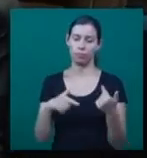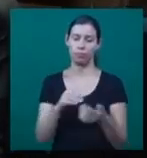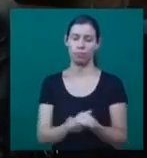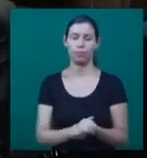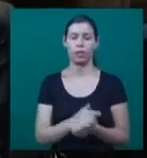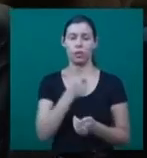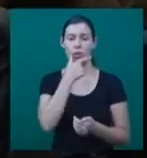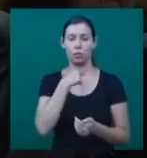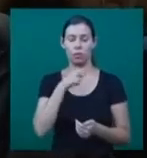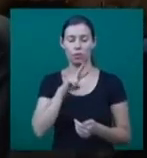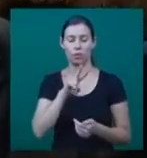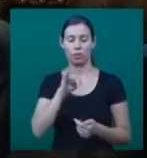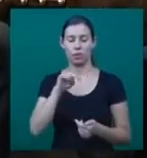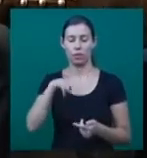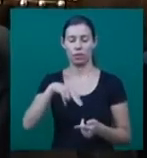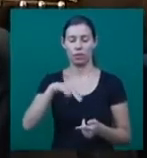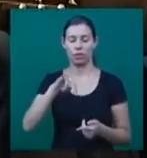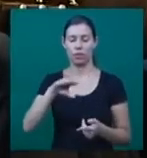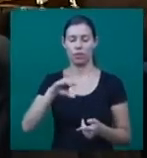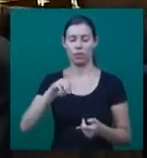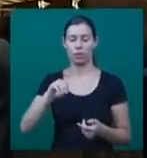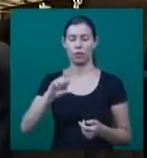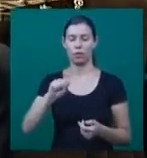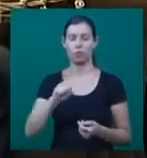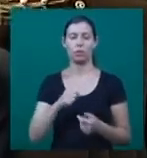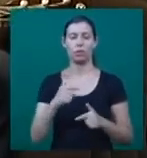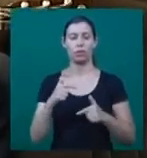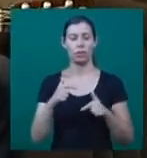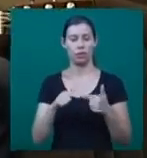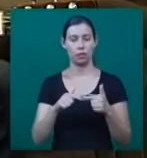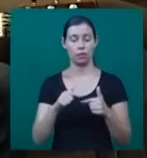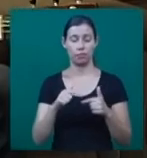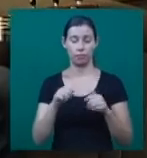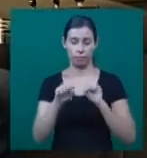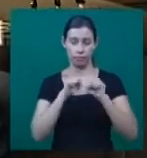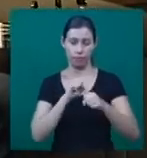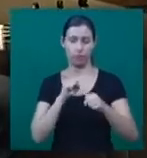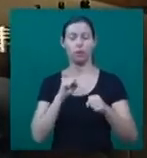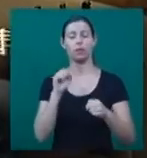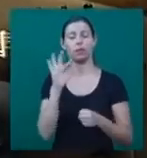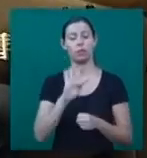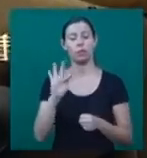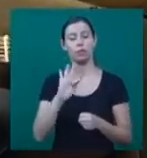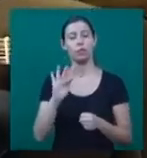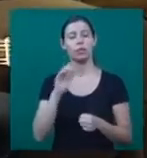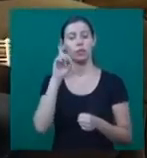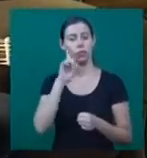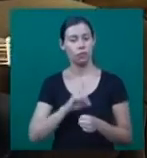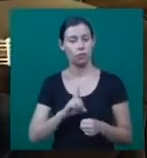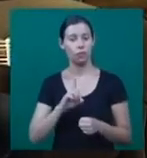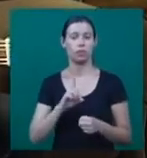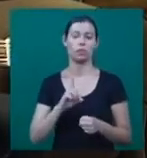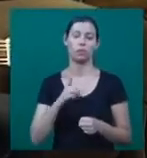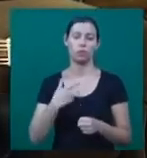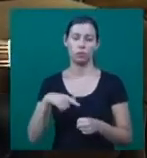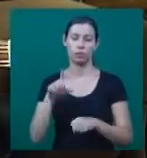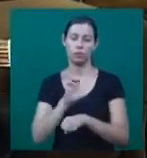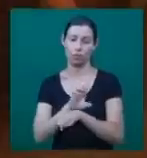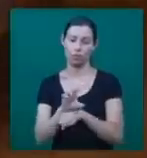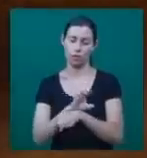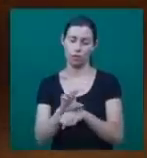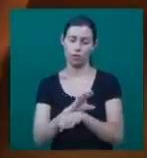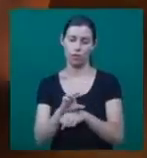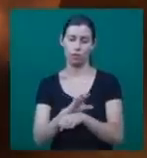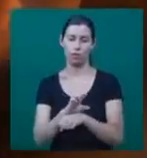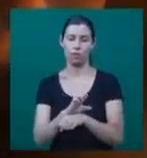de Uberlândia, fez vários estágios e atuou em diferentes áreas do direito, mas não se adaptou. Gostava mesmo de